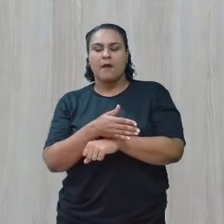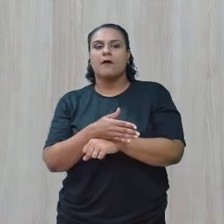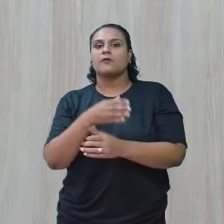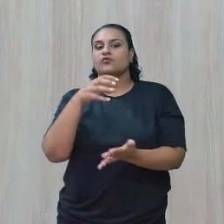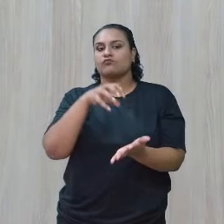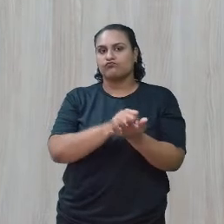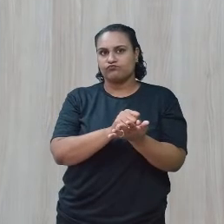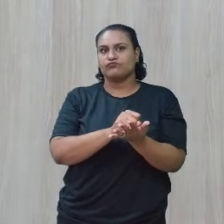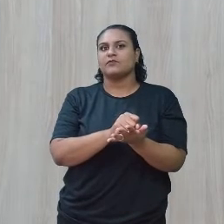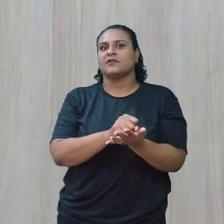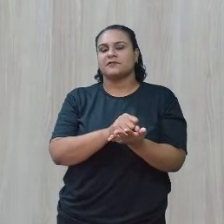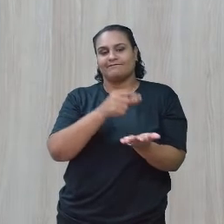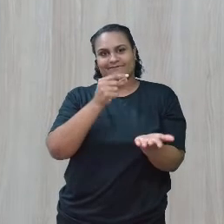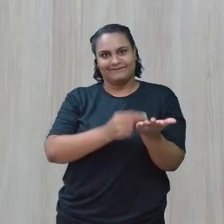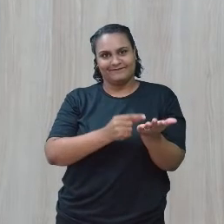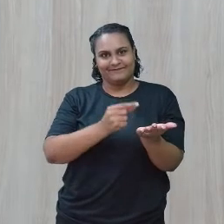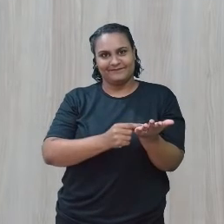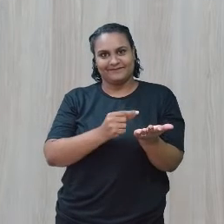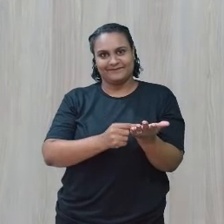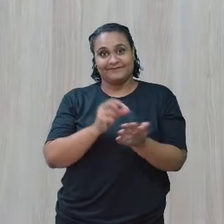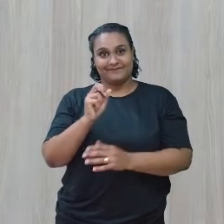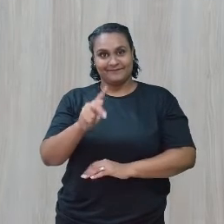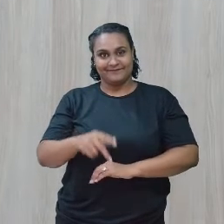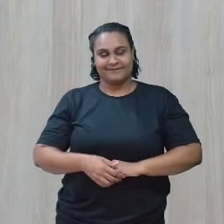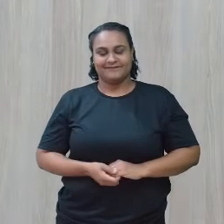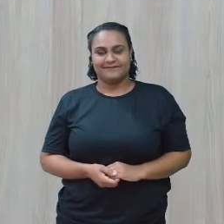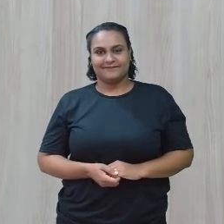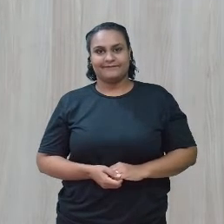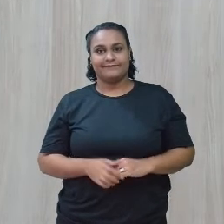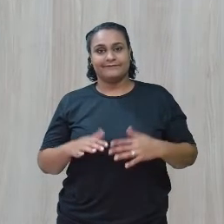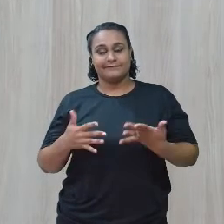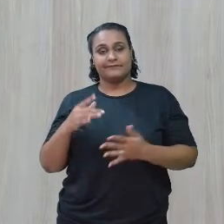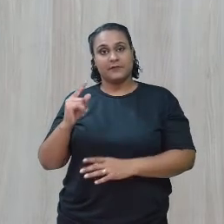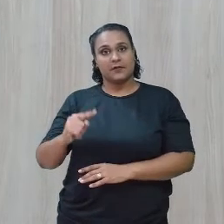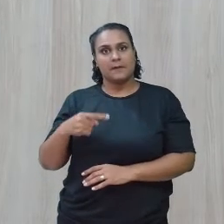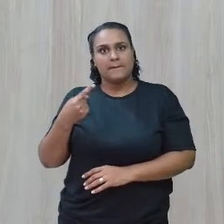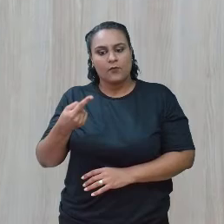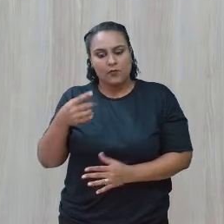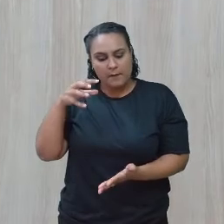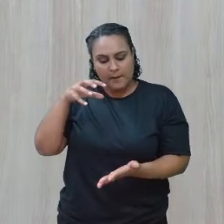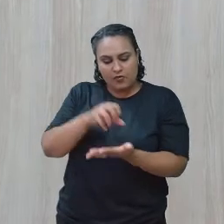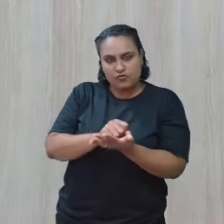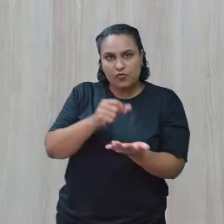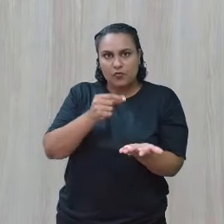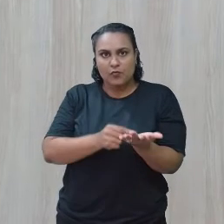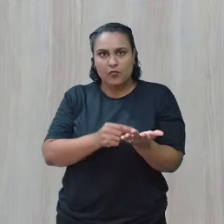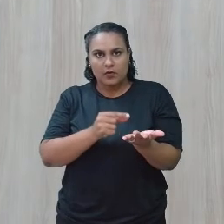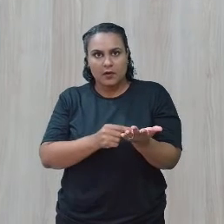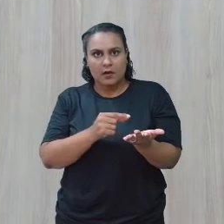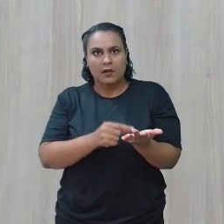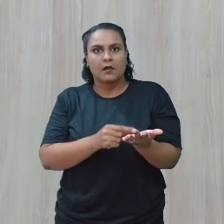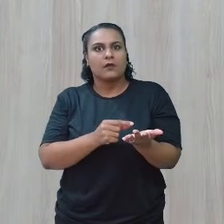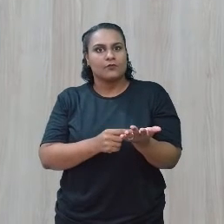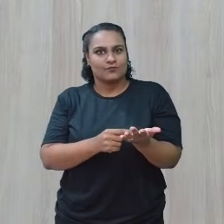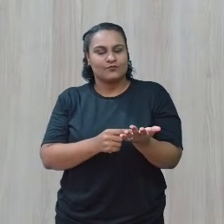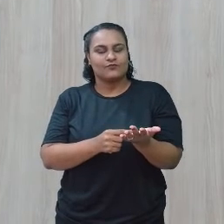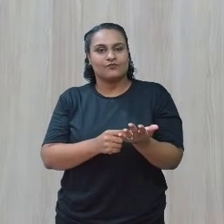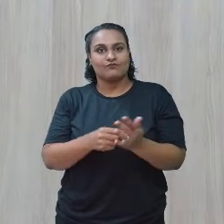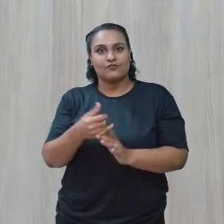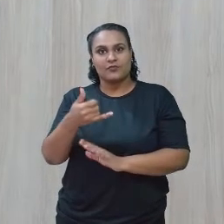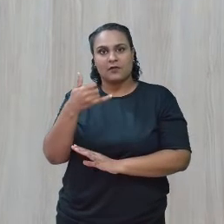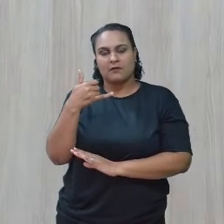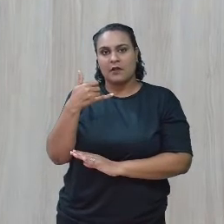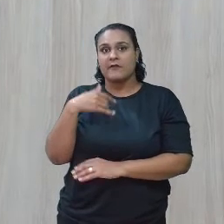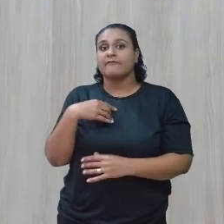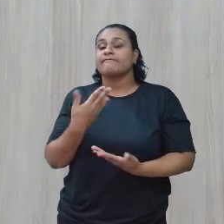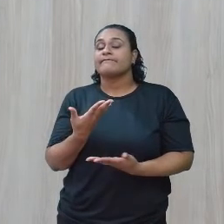Store, onde você vai baixar o aplicativo, tá certo? Então depois que você baixar, instala lá no seu celular, ele vai pedir